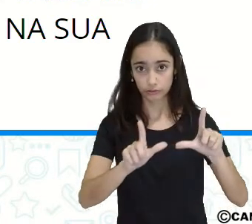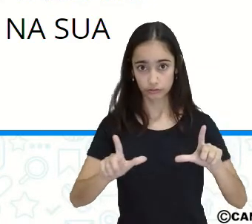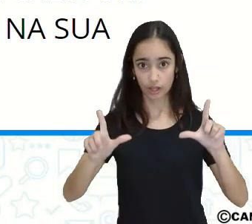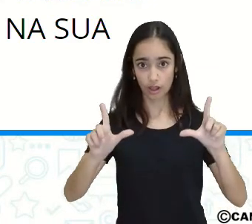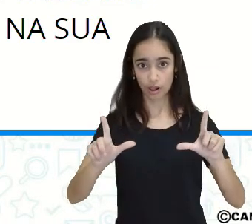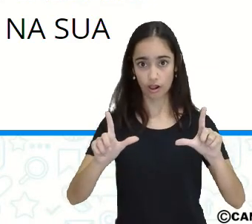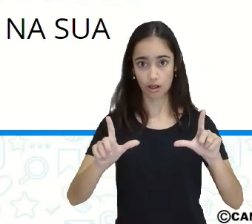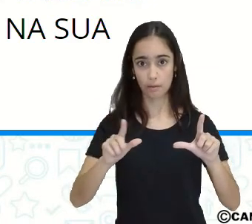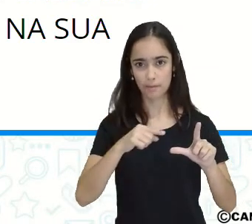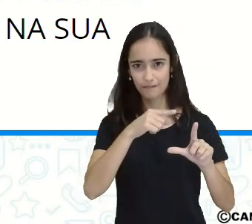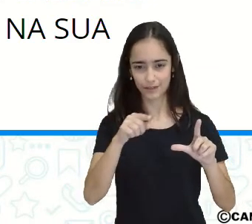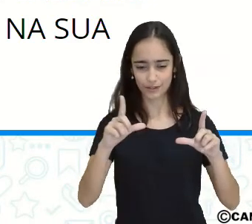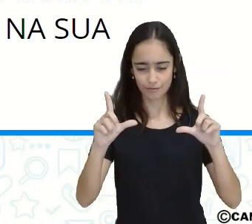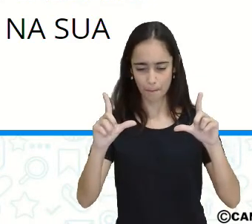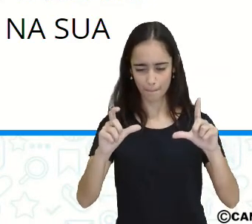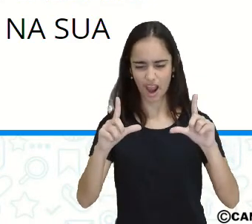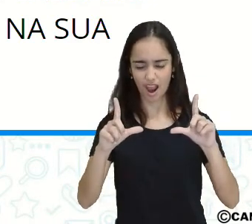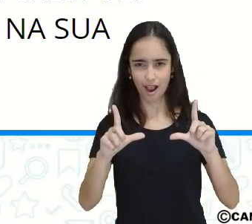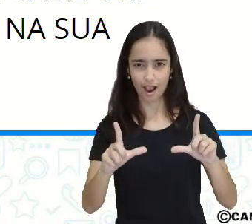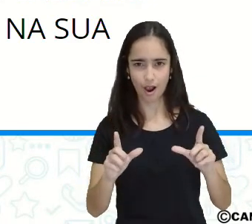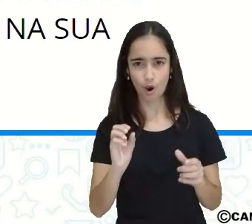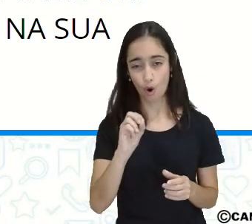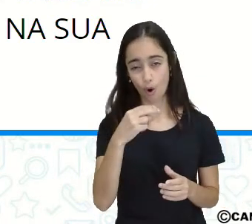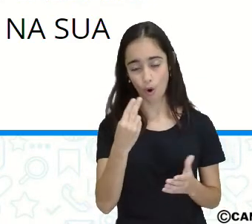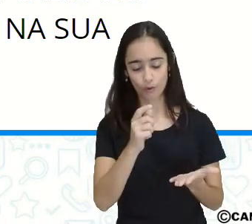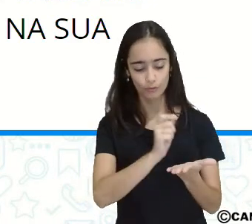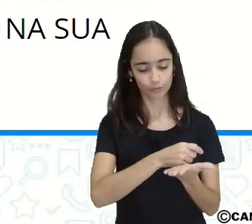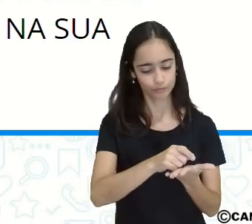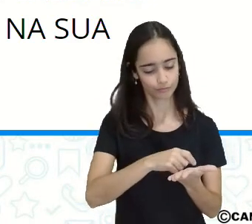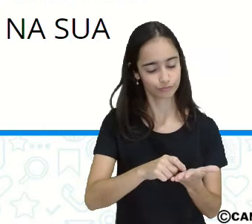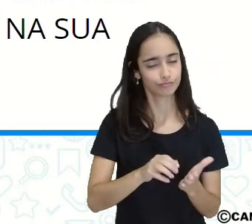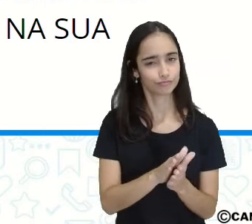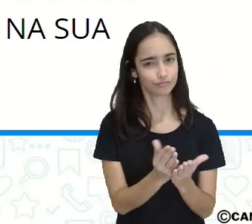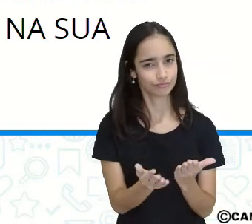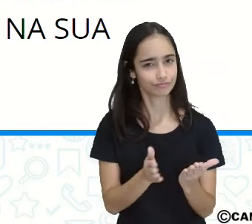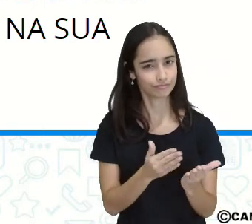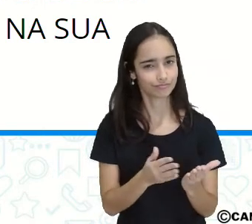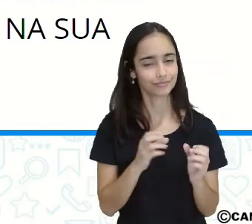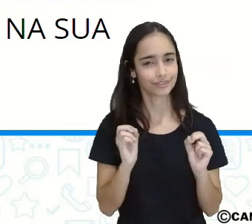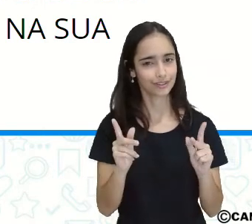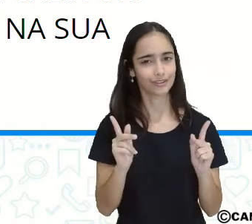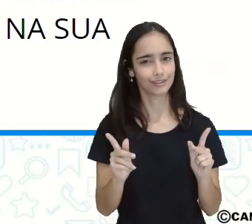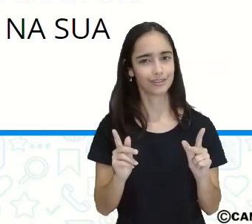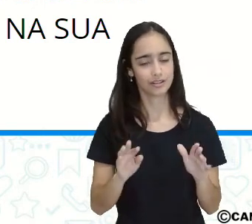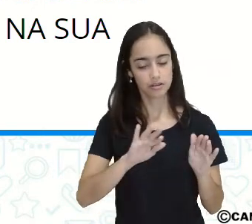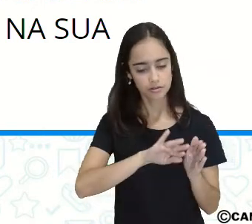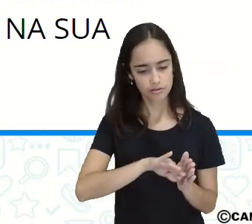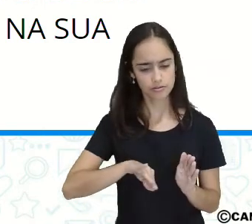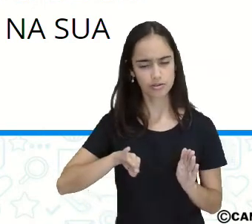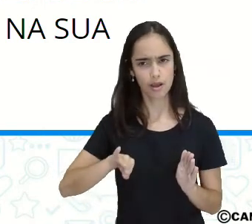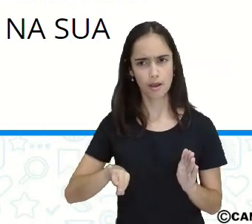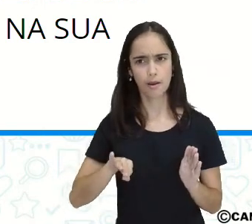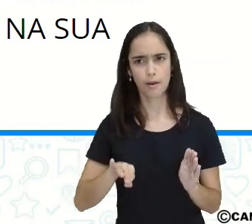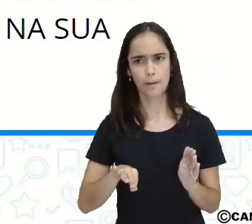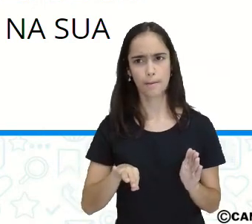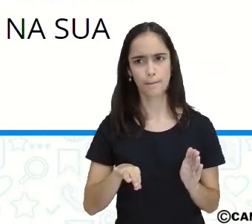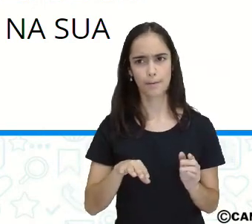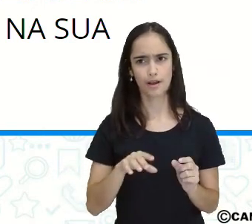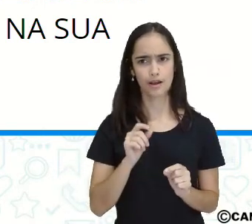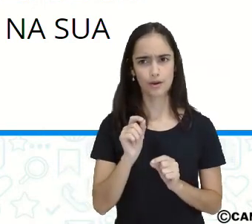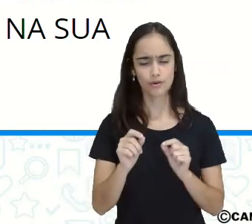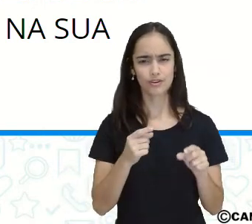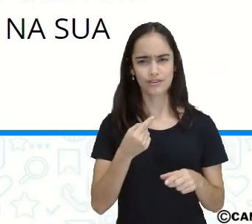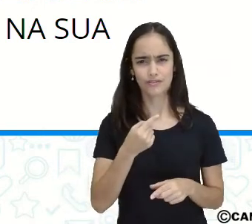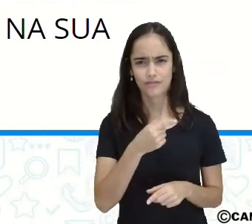dar o print aí na tela ou anotar no caderno. Separar em sua casa os instrumentos de medidas que vocês têm. Pede ajuda aí do adulto,